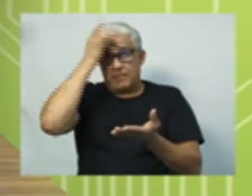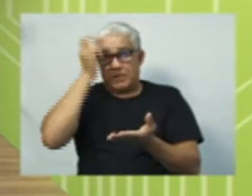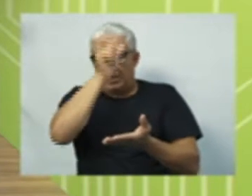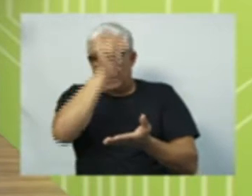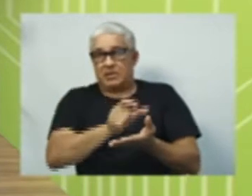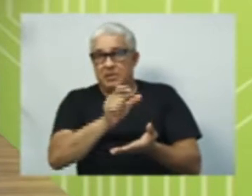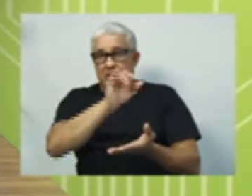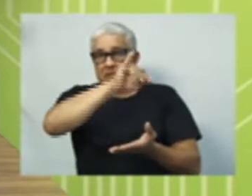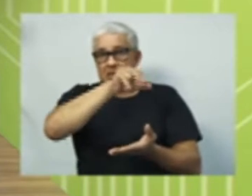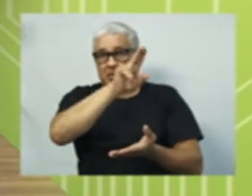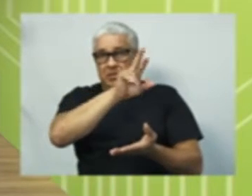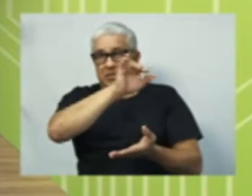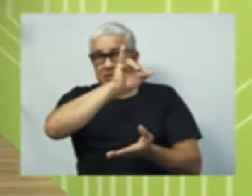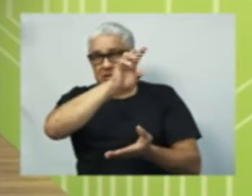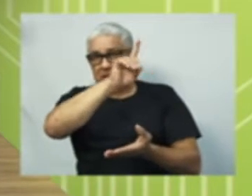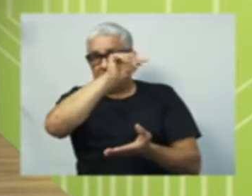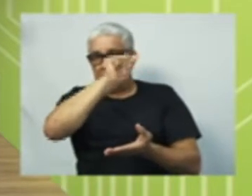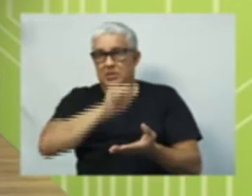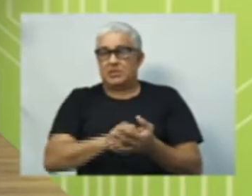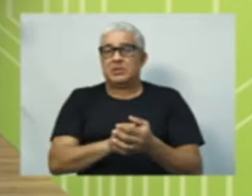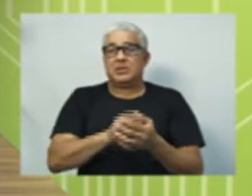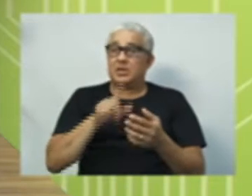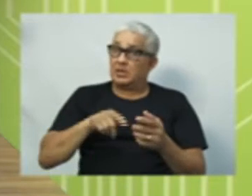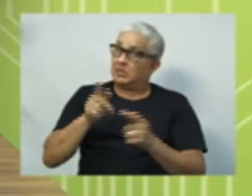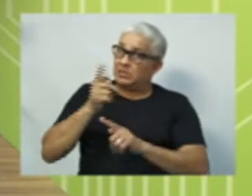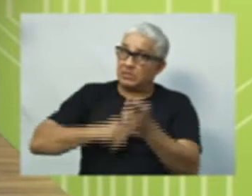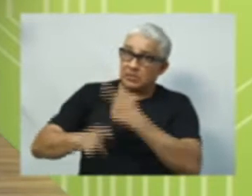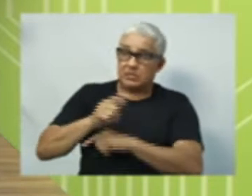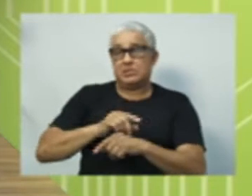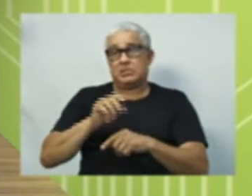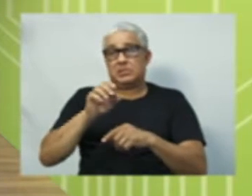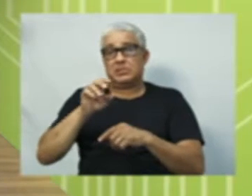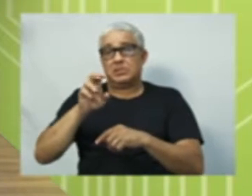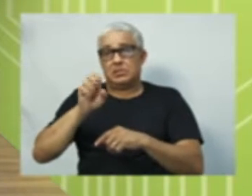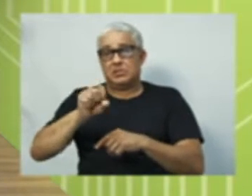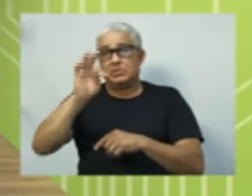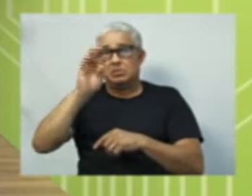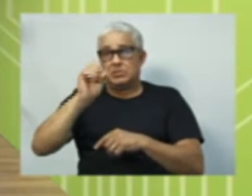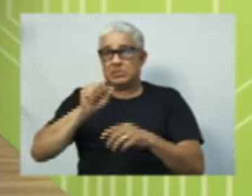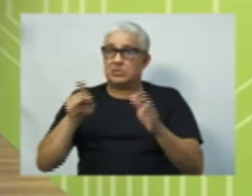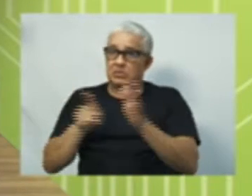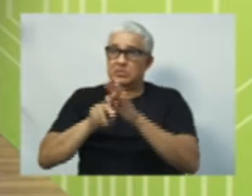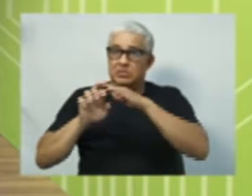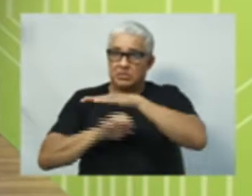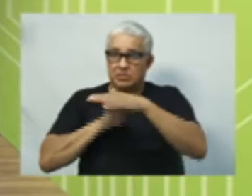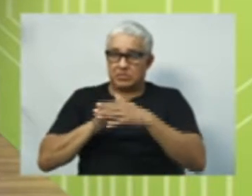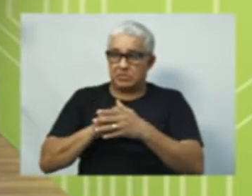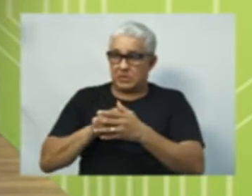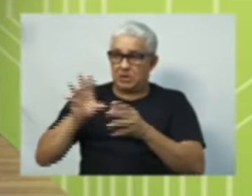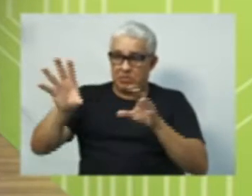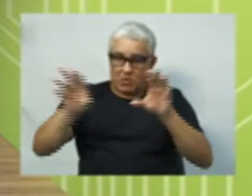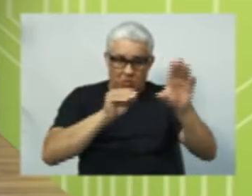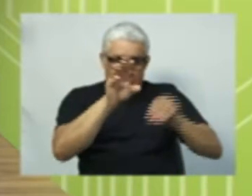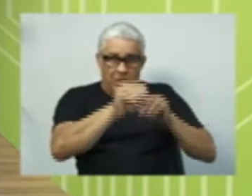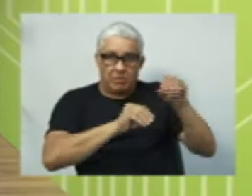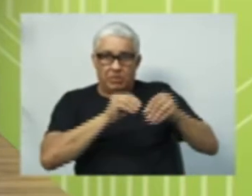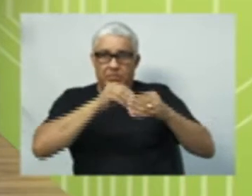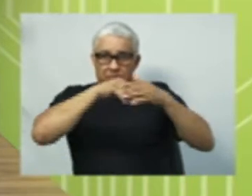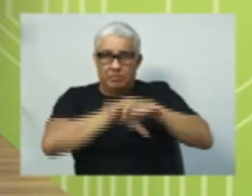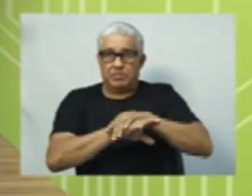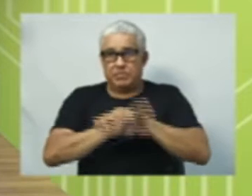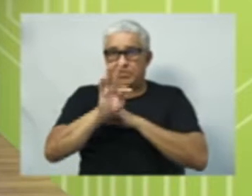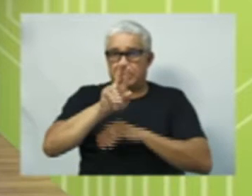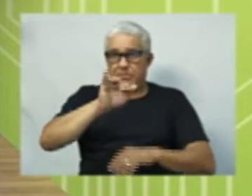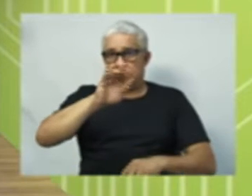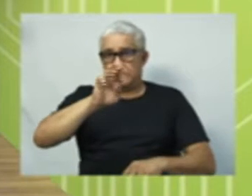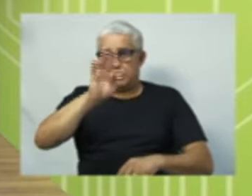quê? Ah, isso é ruim. Não, na verdade é uma gestão dos custos que a empresa está fazendo. Ela pega seus tributos, insere dentro do preço e